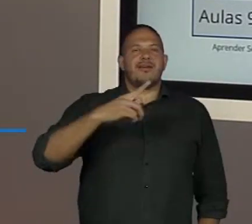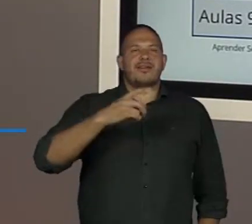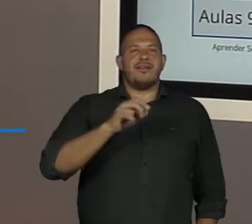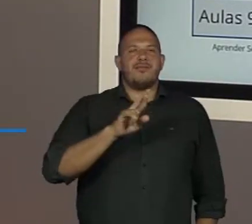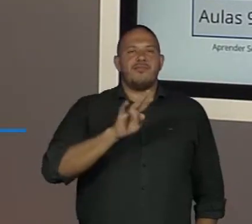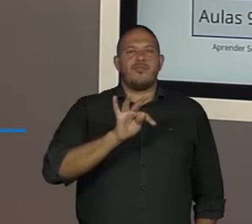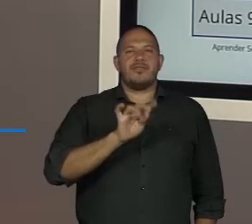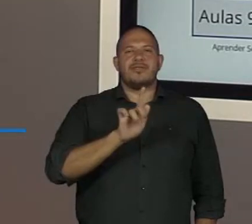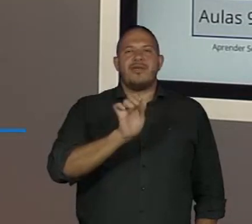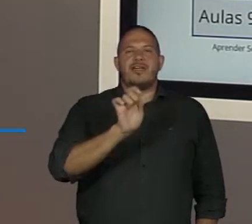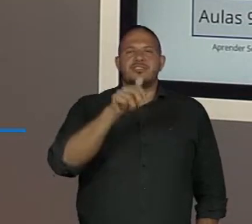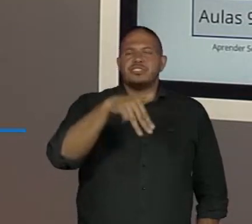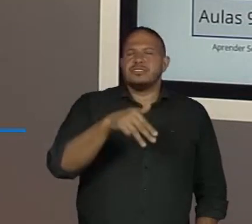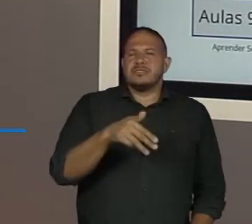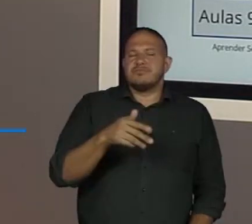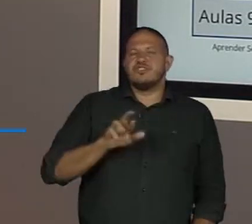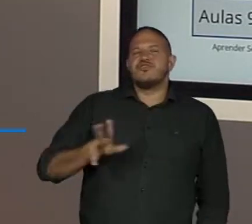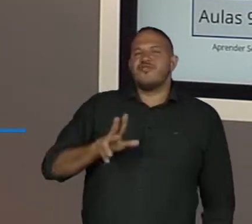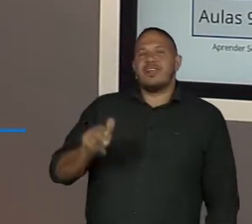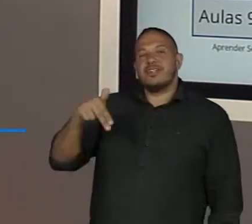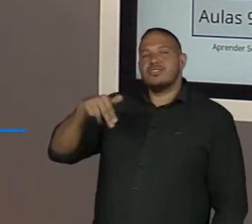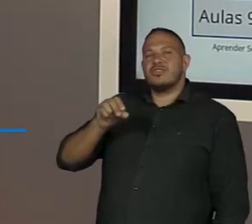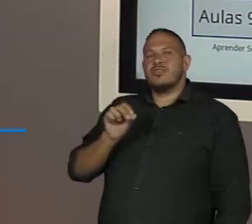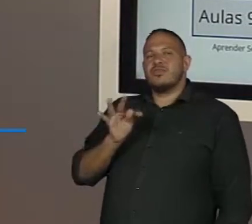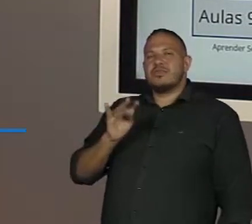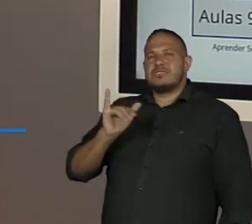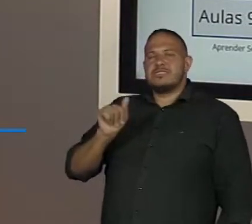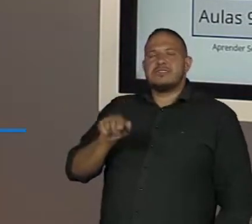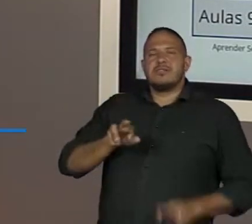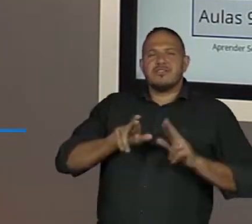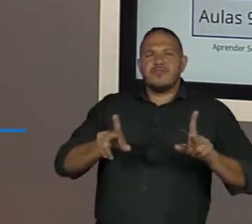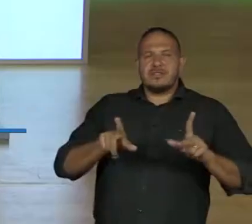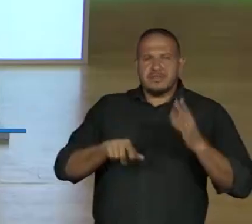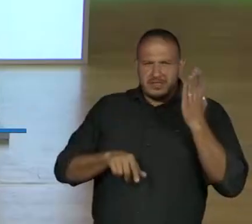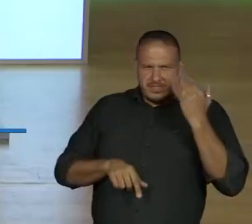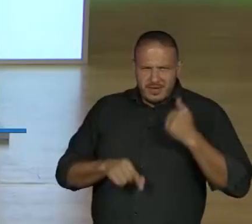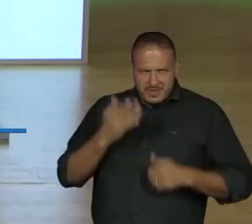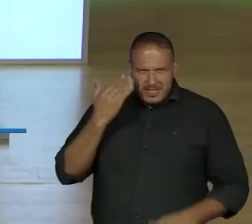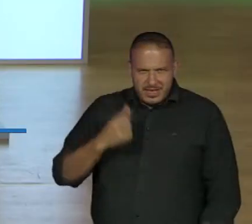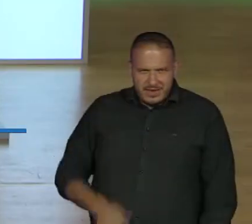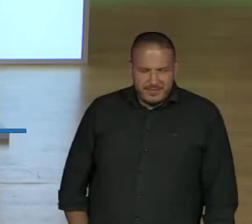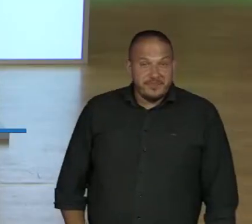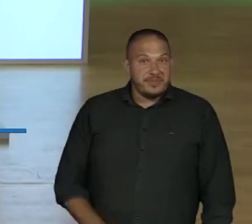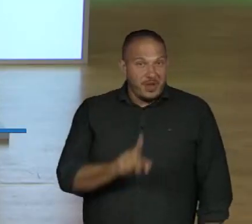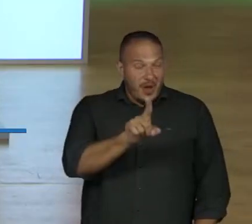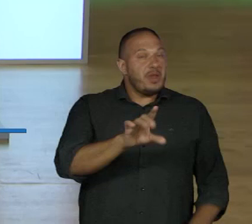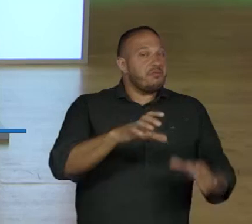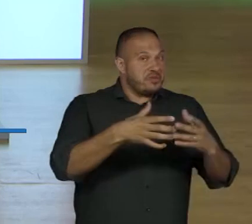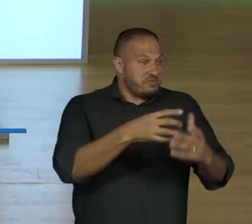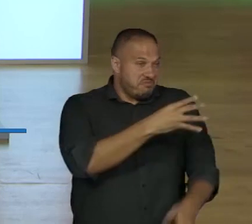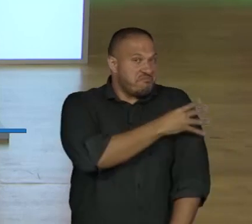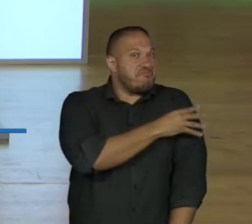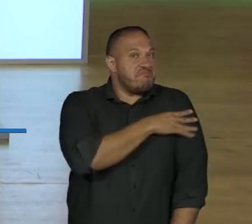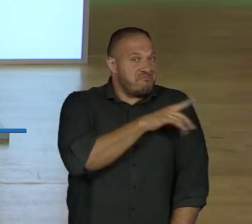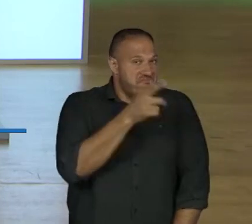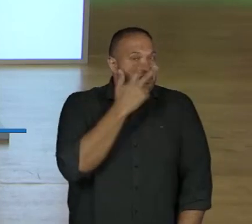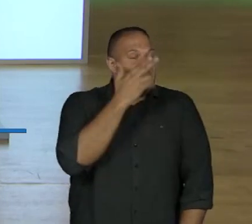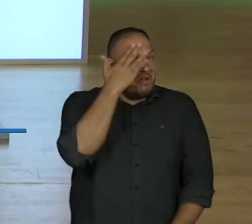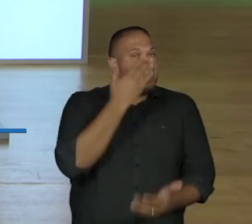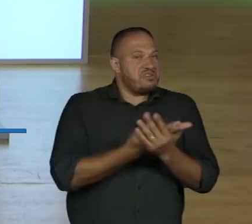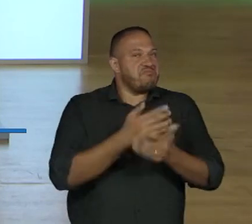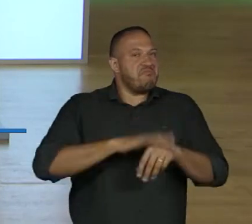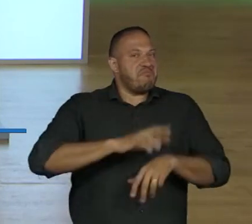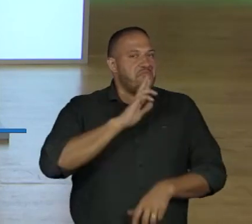hoje, reportagem e não notícia? Será que vocês sabem a diferença? A turminha do 4º ano, eu acredito que eles vão te dar a resposta